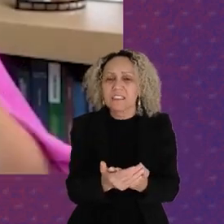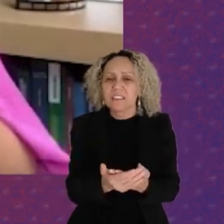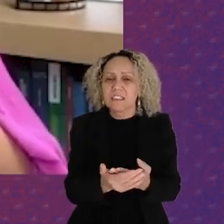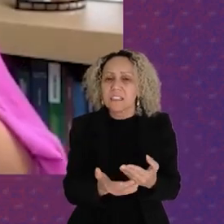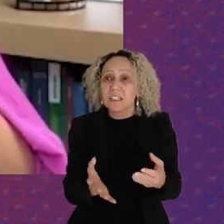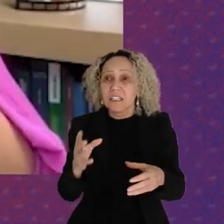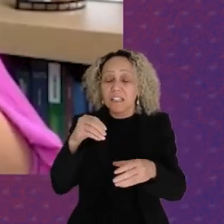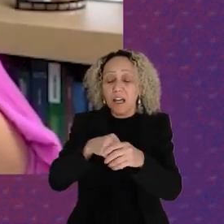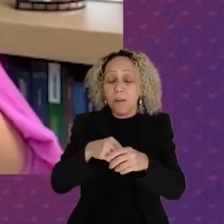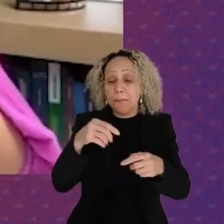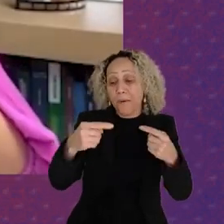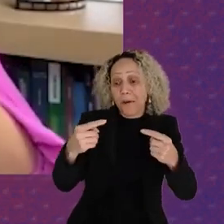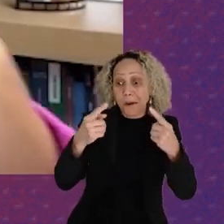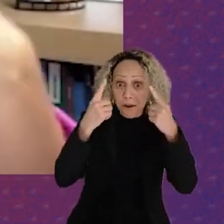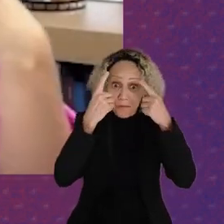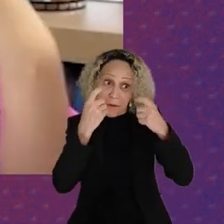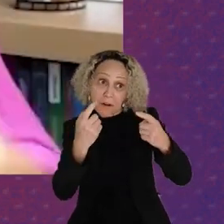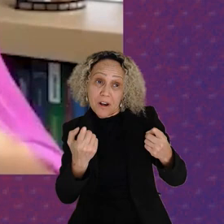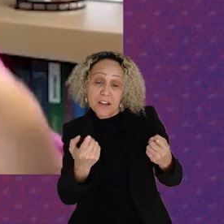política